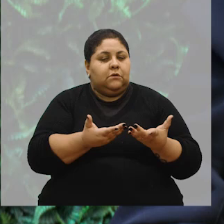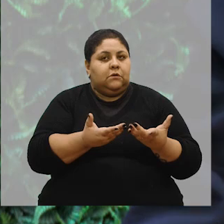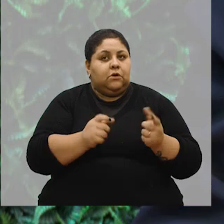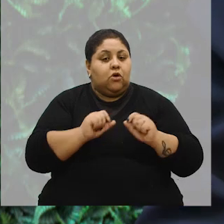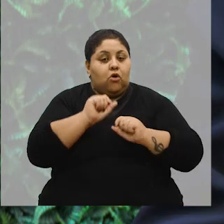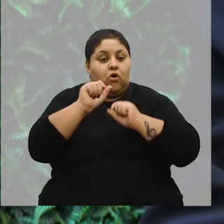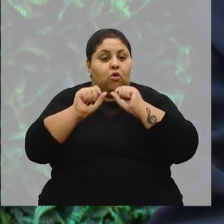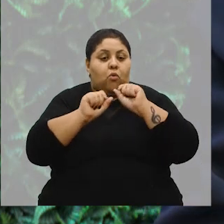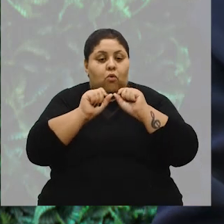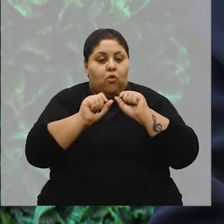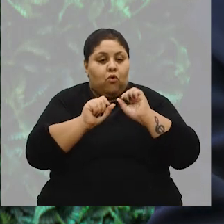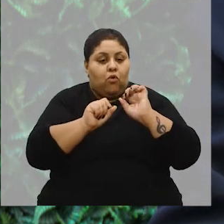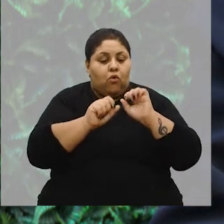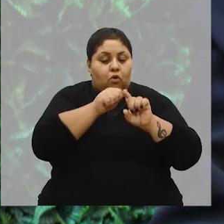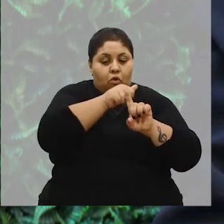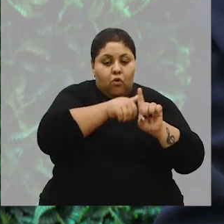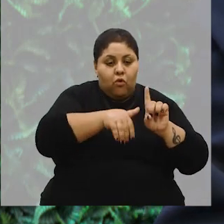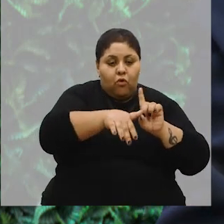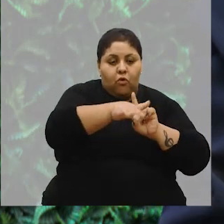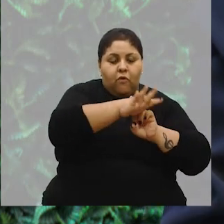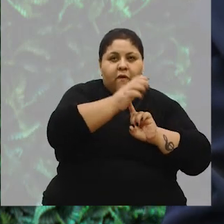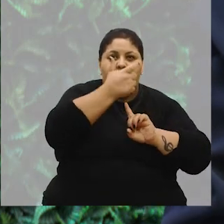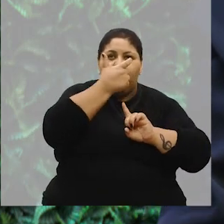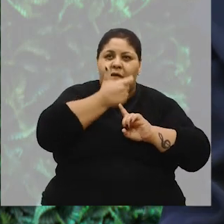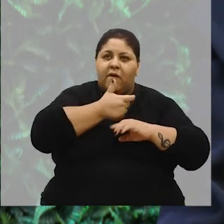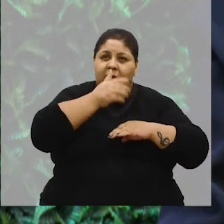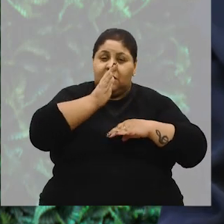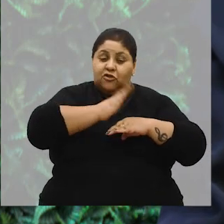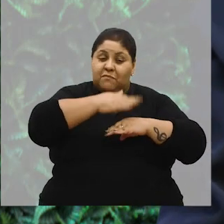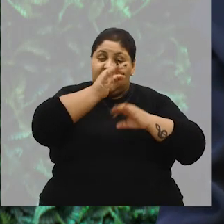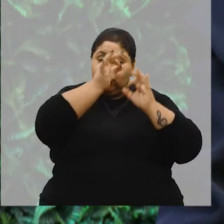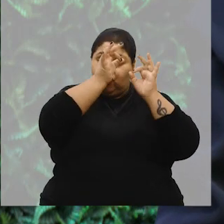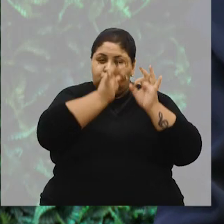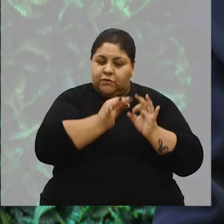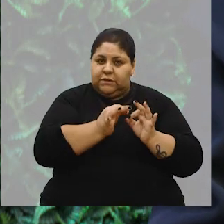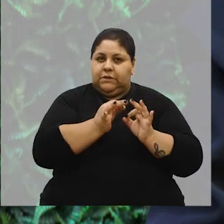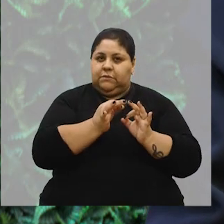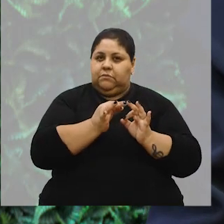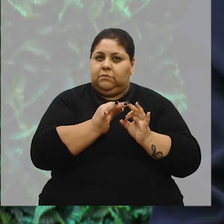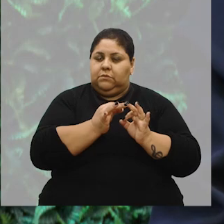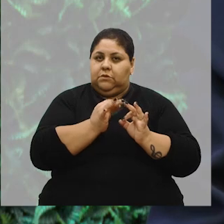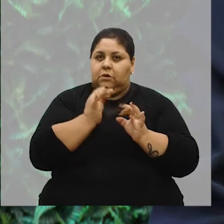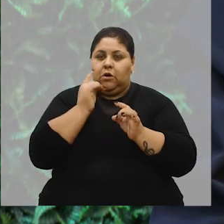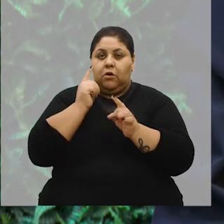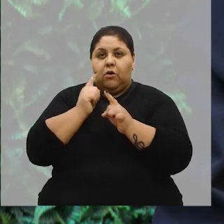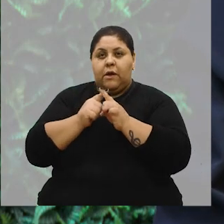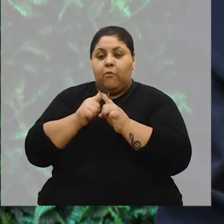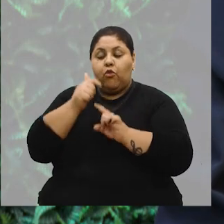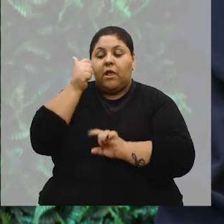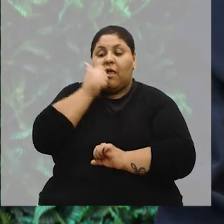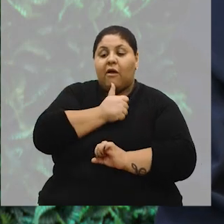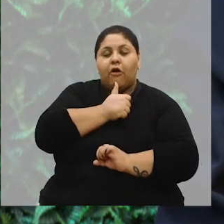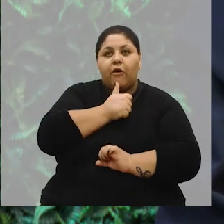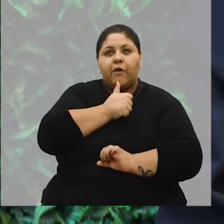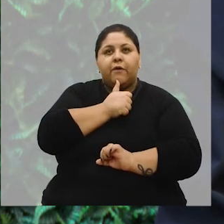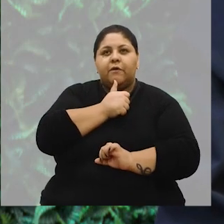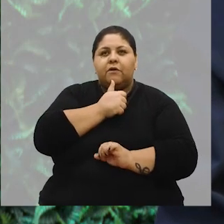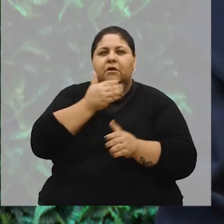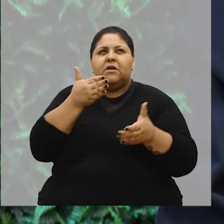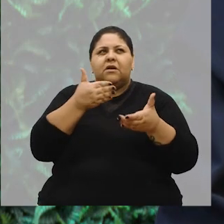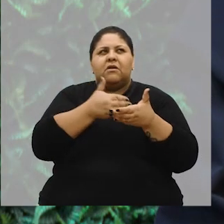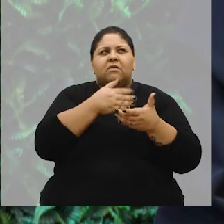O que está tornando a sociedade, eu acho que um pouco mais justa, porque a mulher até